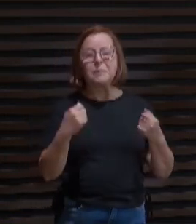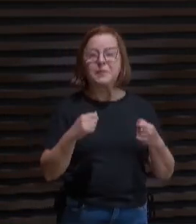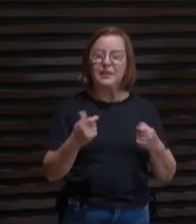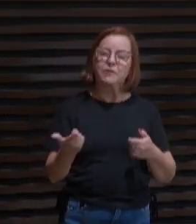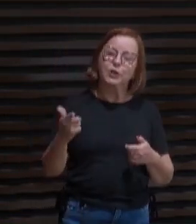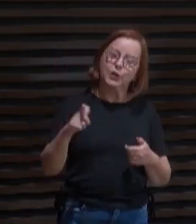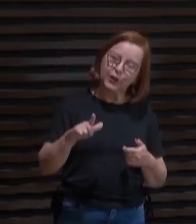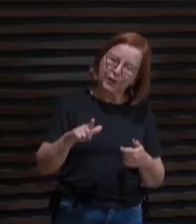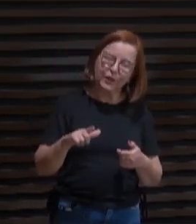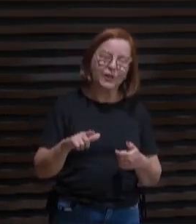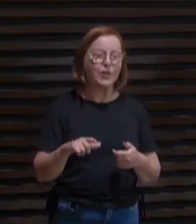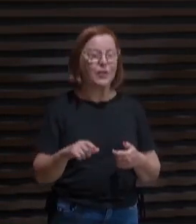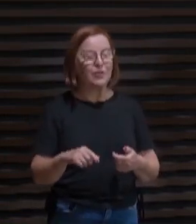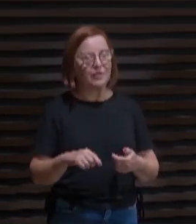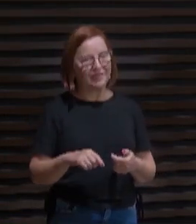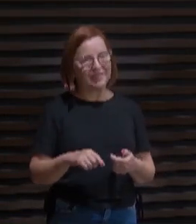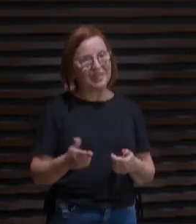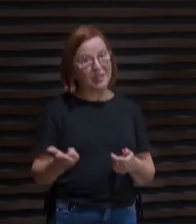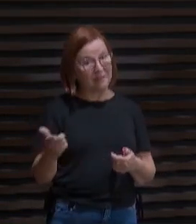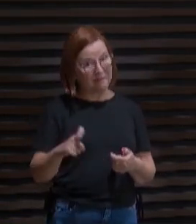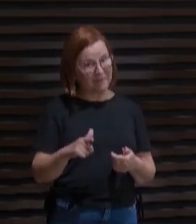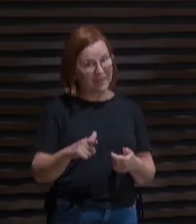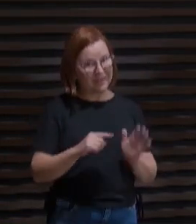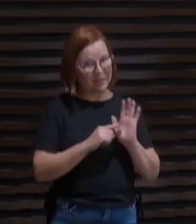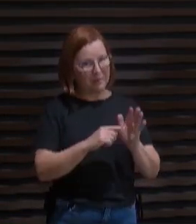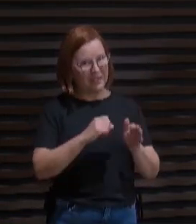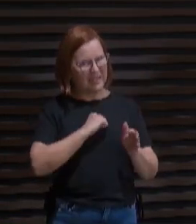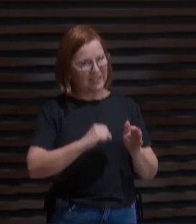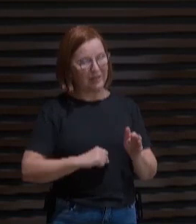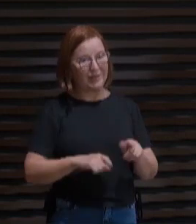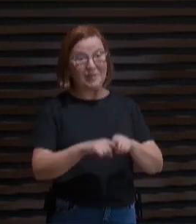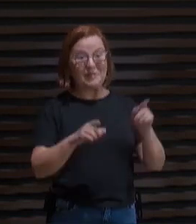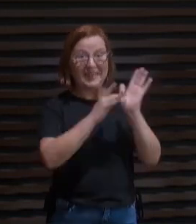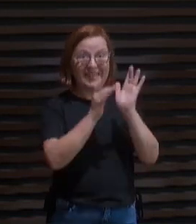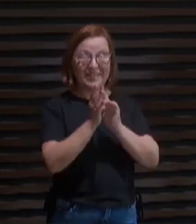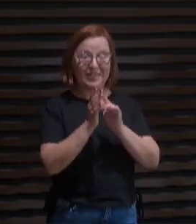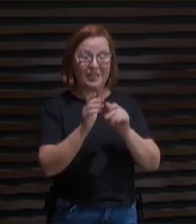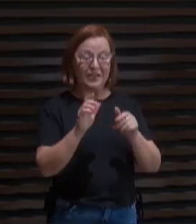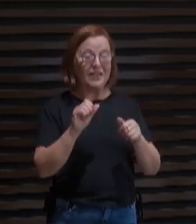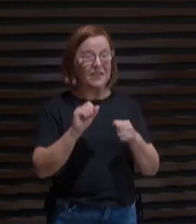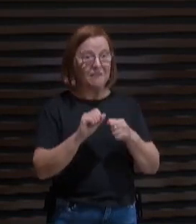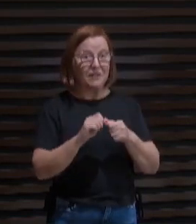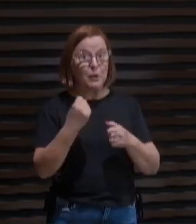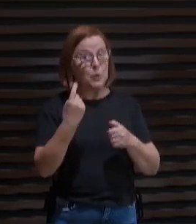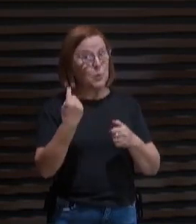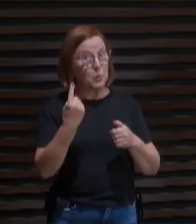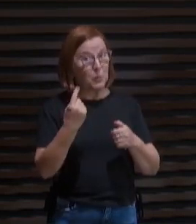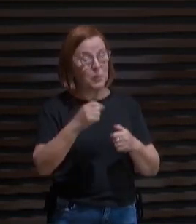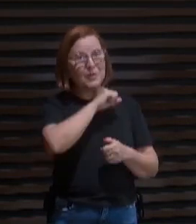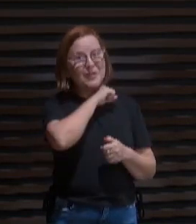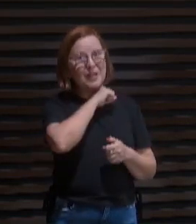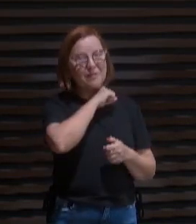o ritual foi feito uma vez por todas. Foi consumado. Jesus, quando rendeu o Espírito na cruz, ele disse, tudo